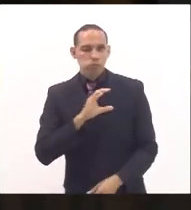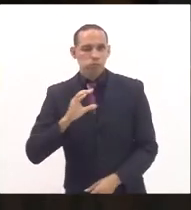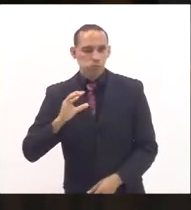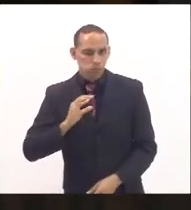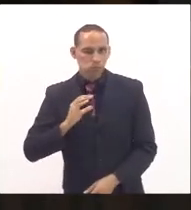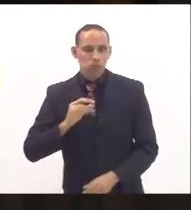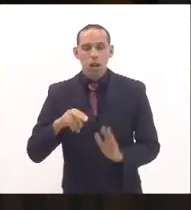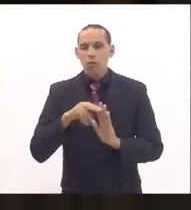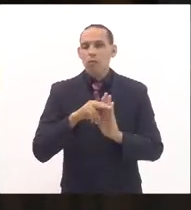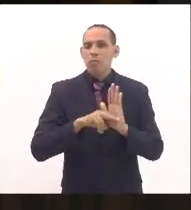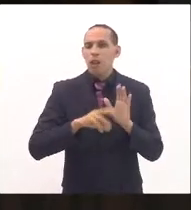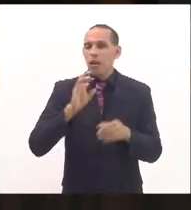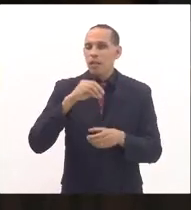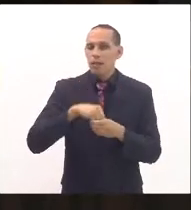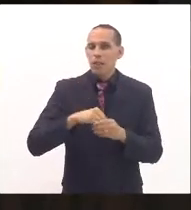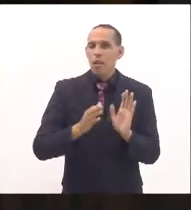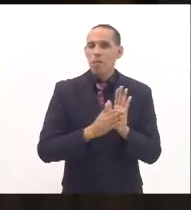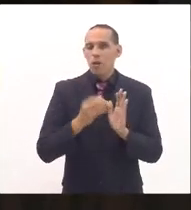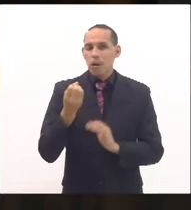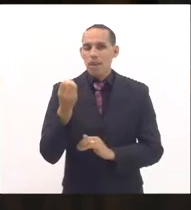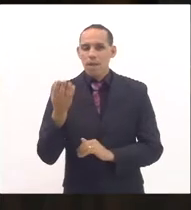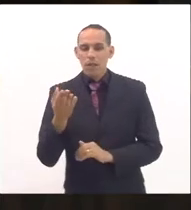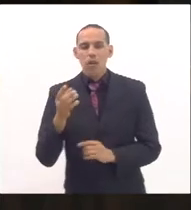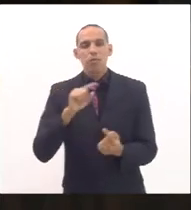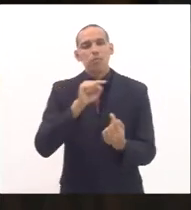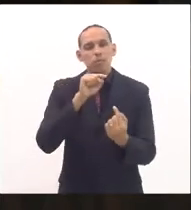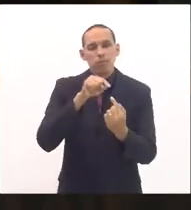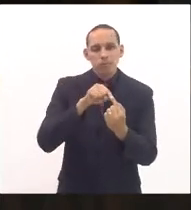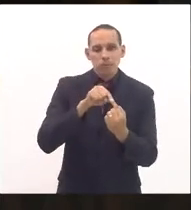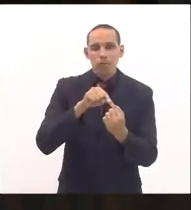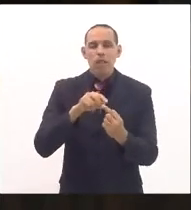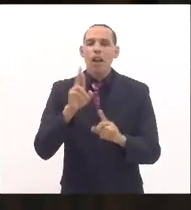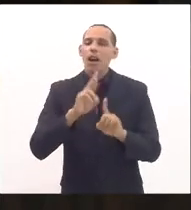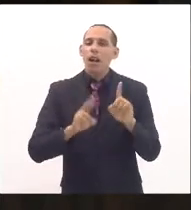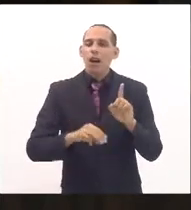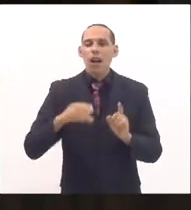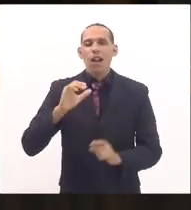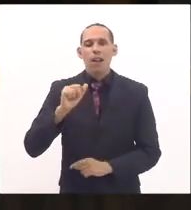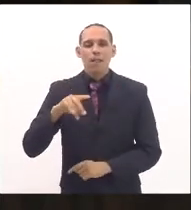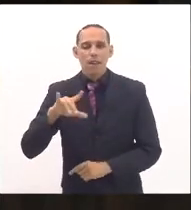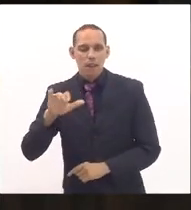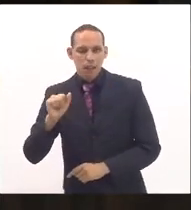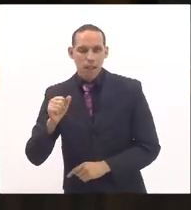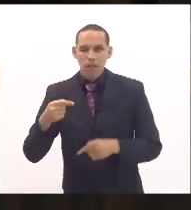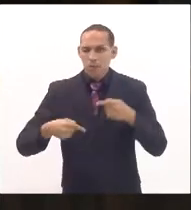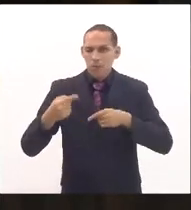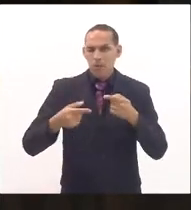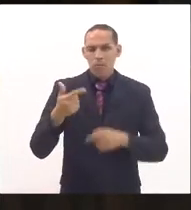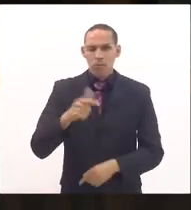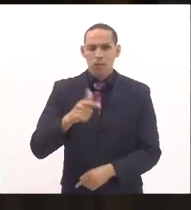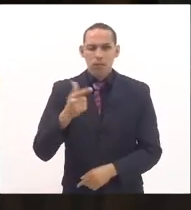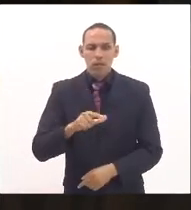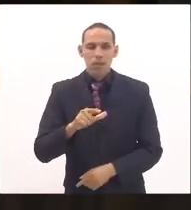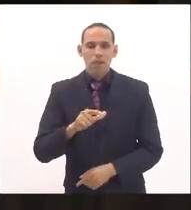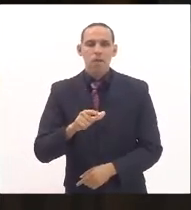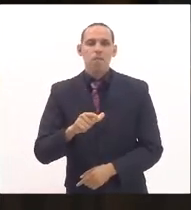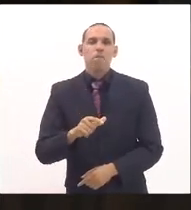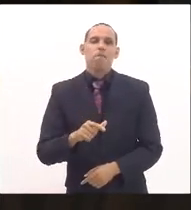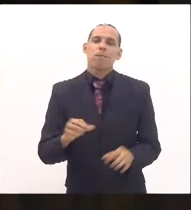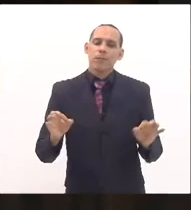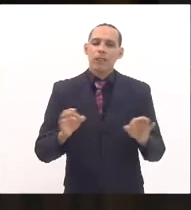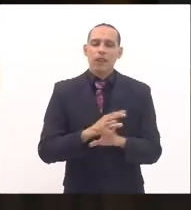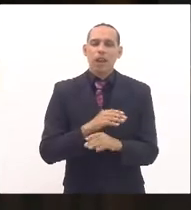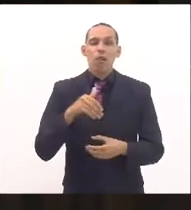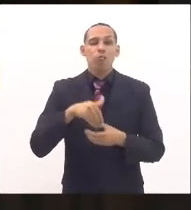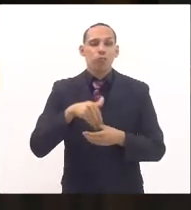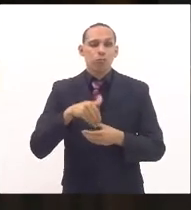De normas internas e proposições externas favorável. Relator, deputado Márcio Canella. Em discussão, não havendo quem queira discutir, encerrada a discussão,